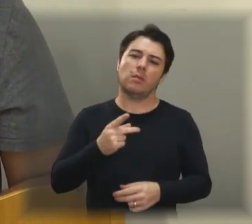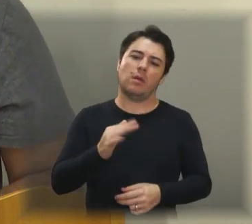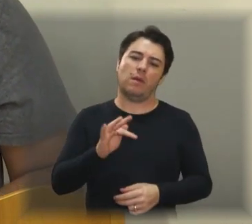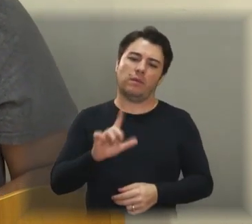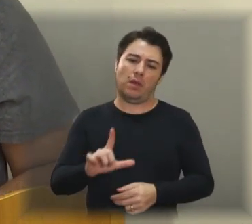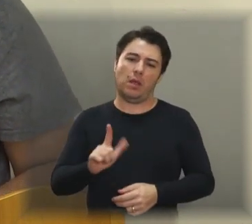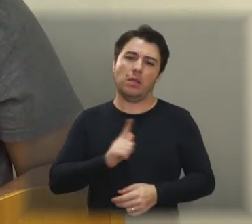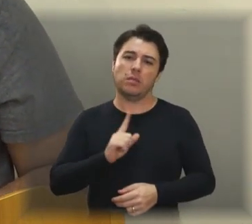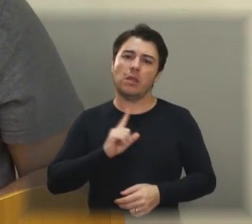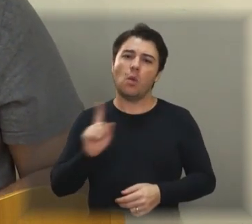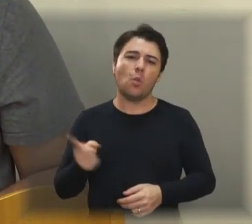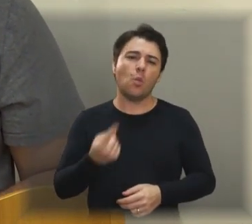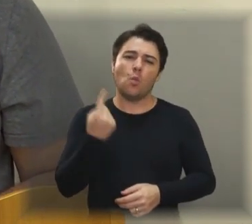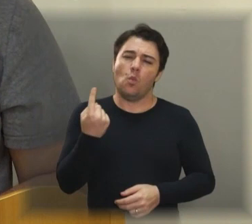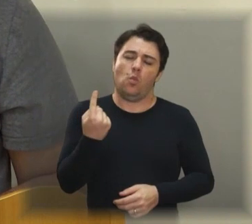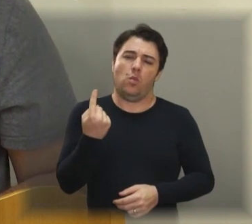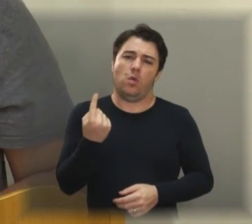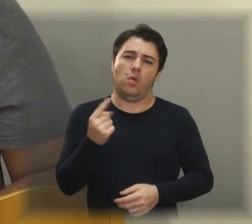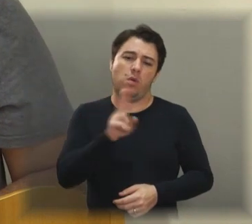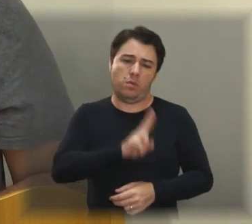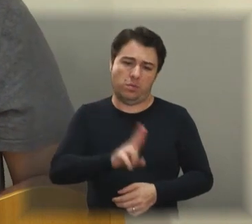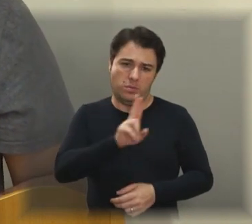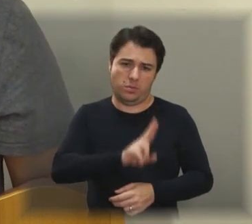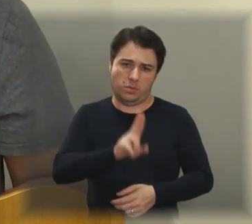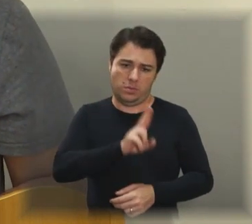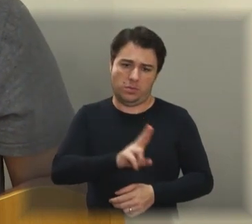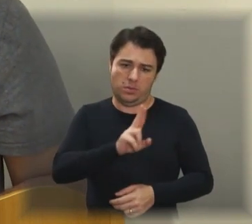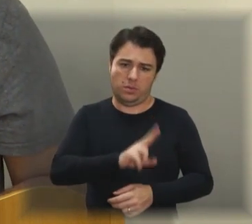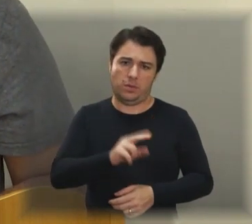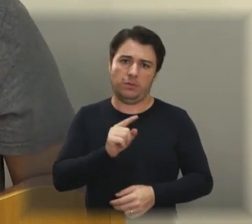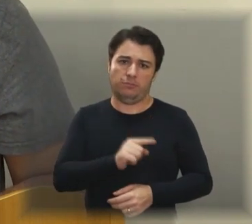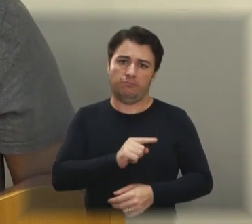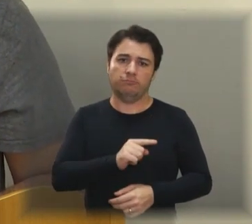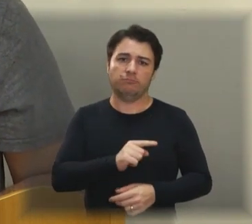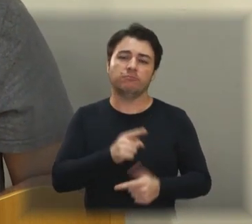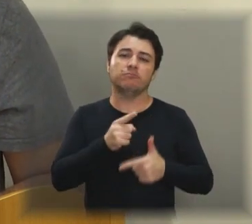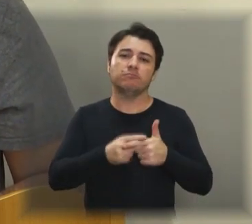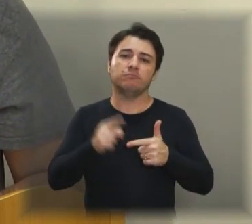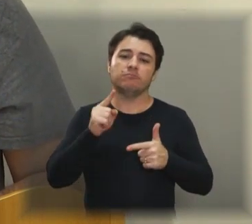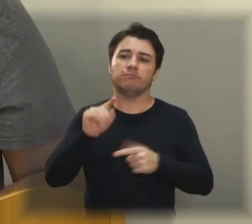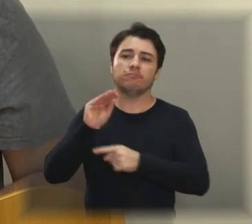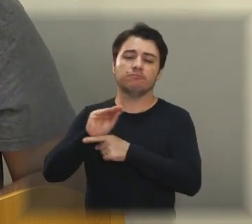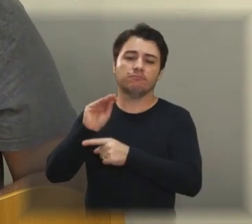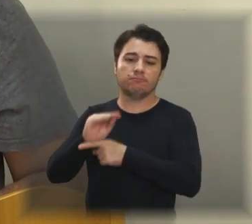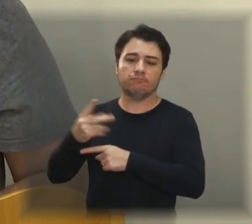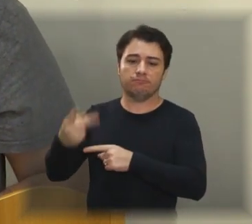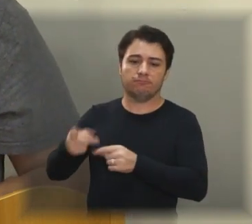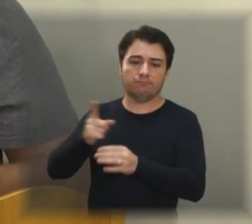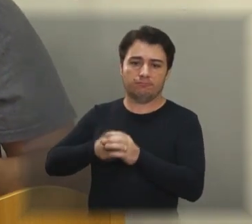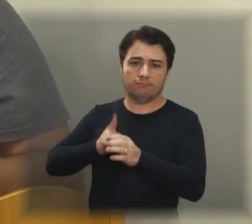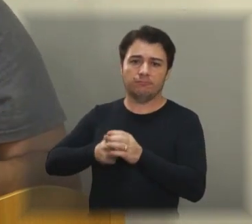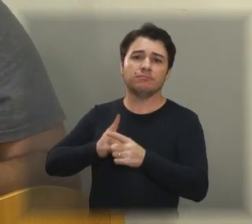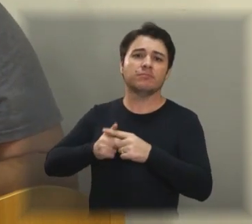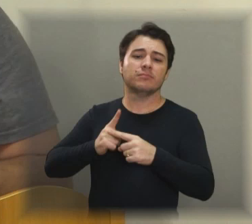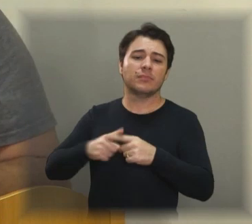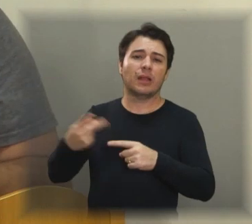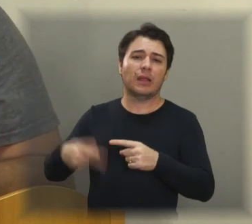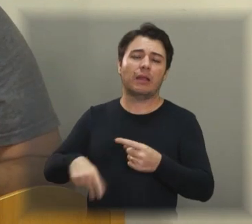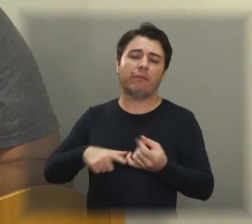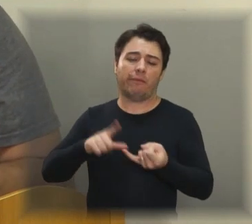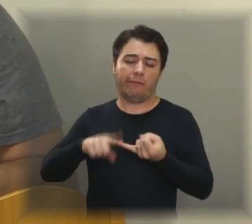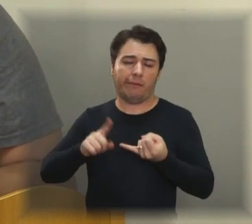apenas um dos usuários ou das interferências na e o que é rede destruindo infraestrutura